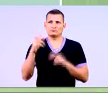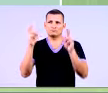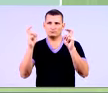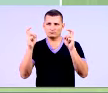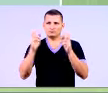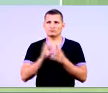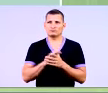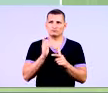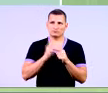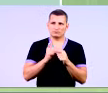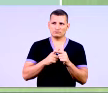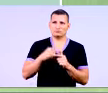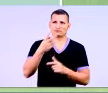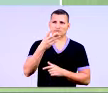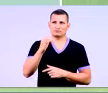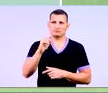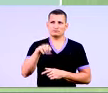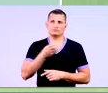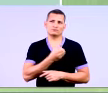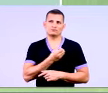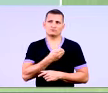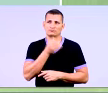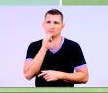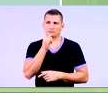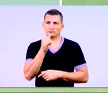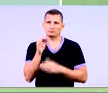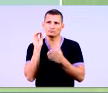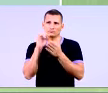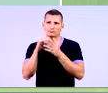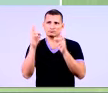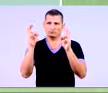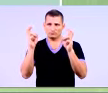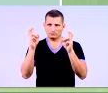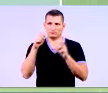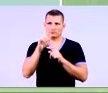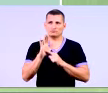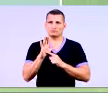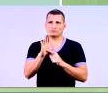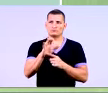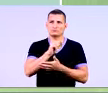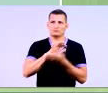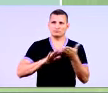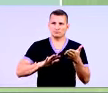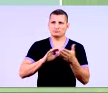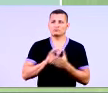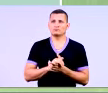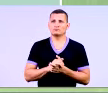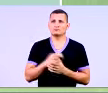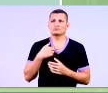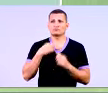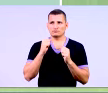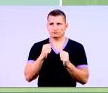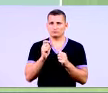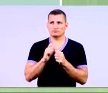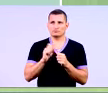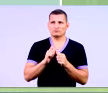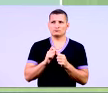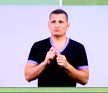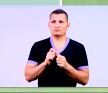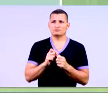aspas porque 41 número se eu colocasse aspas ele seria representado como texto que eu posso fazer